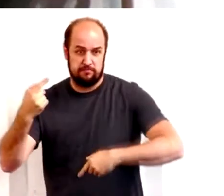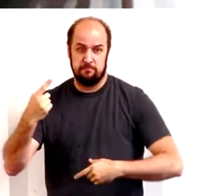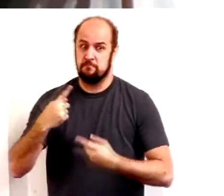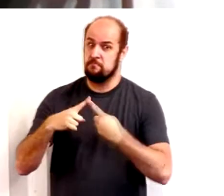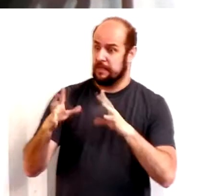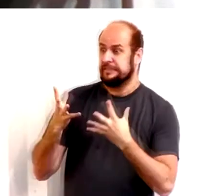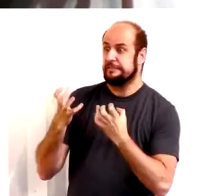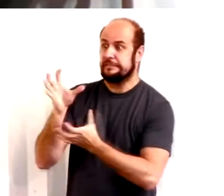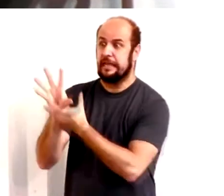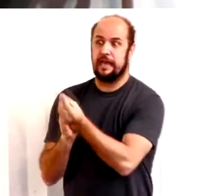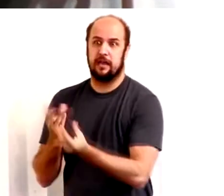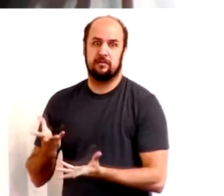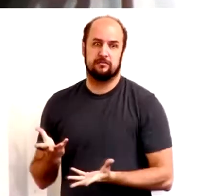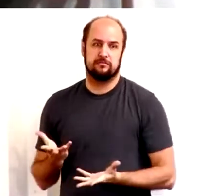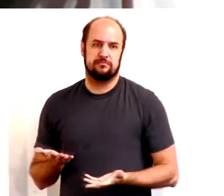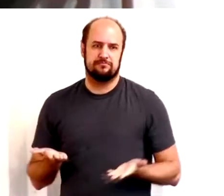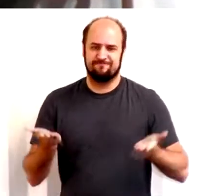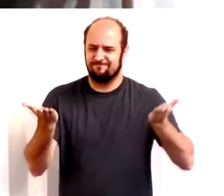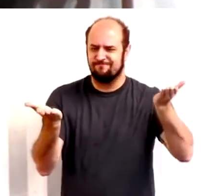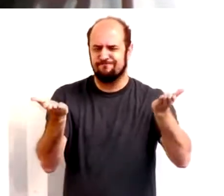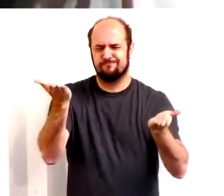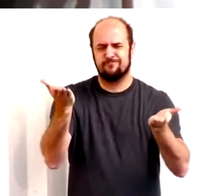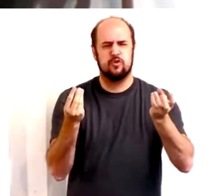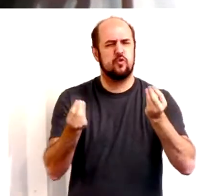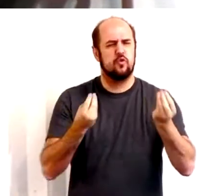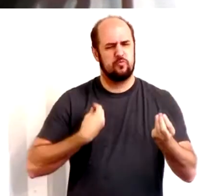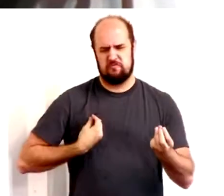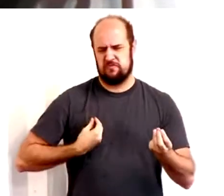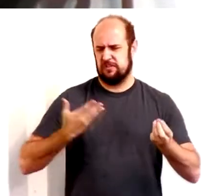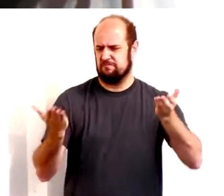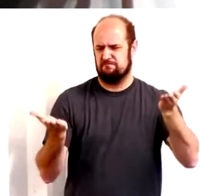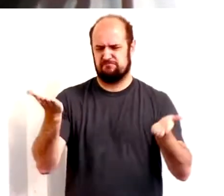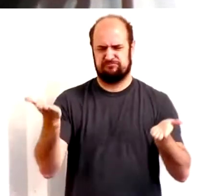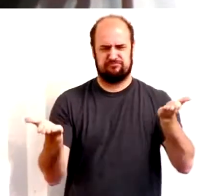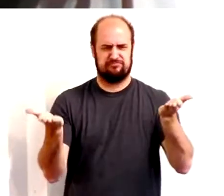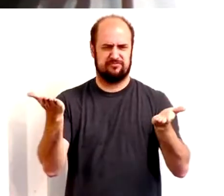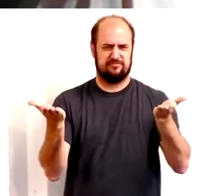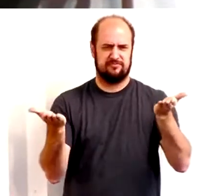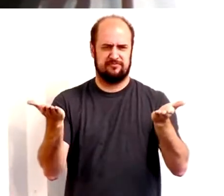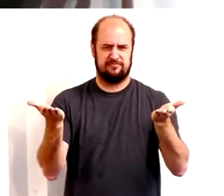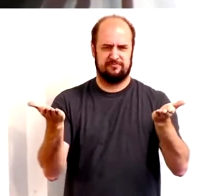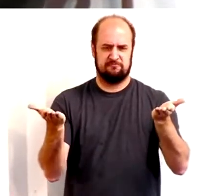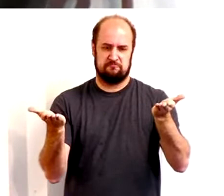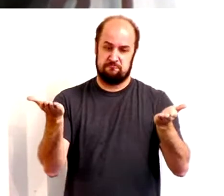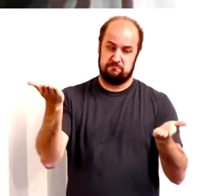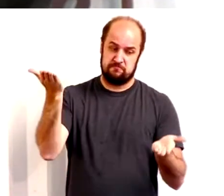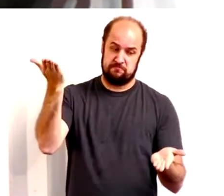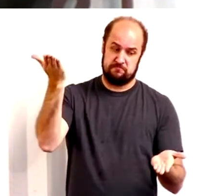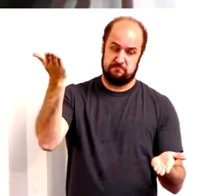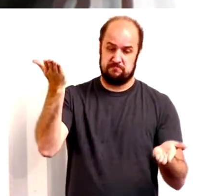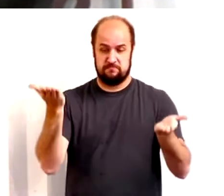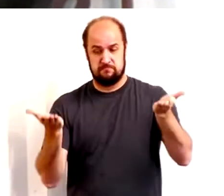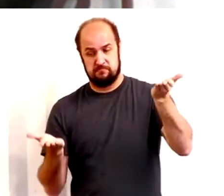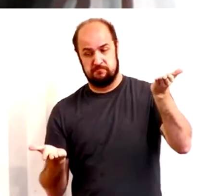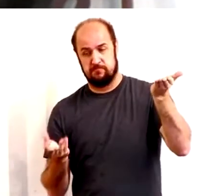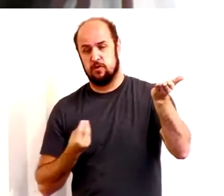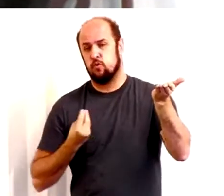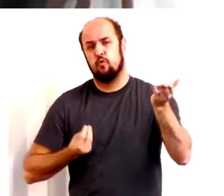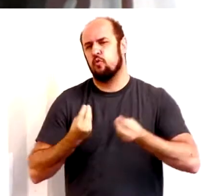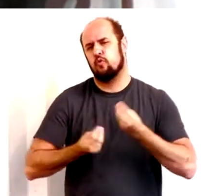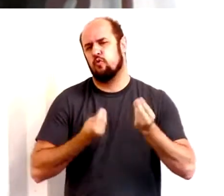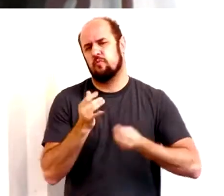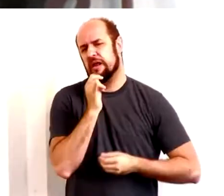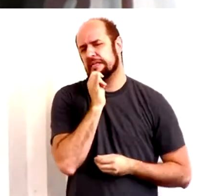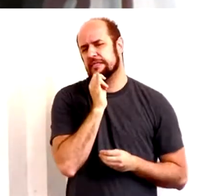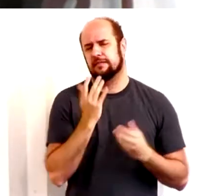seguimos, como essa balança vai estar na sua vida? De que lado penderá os seus